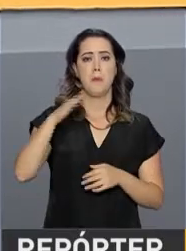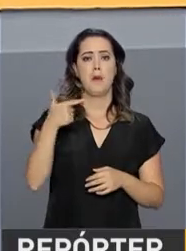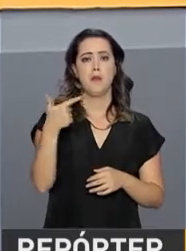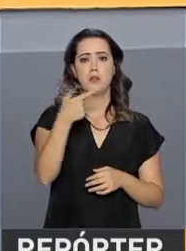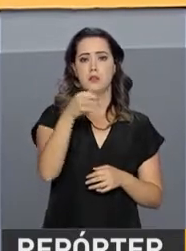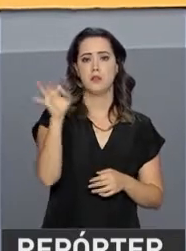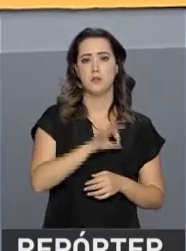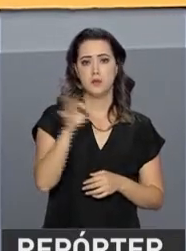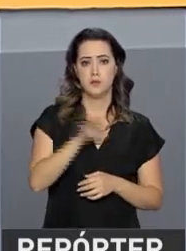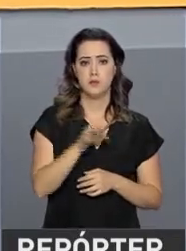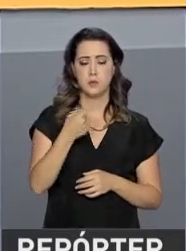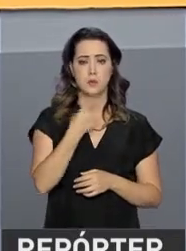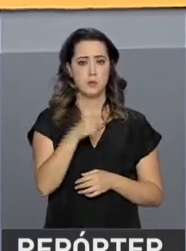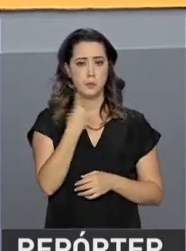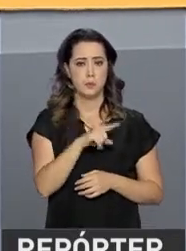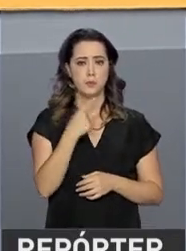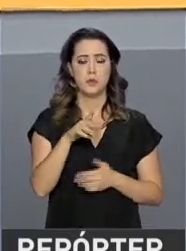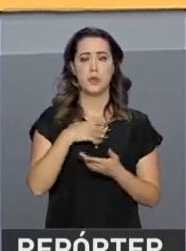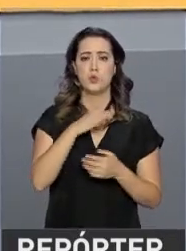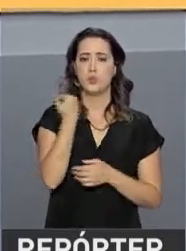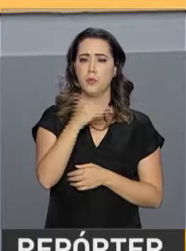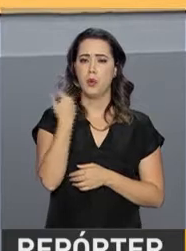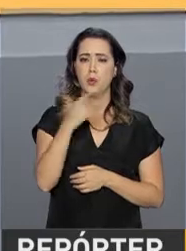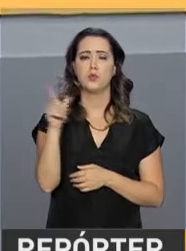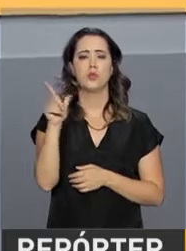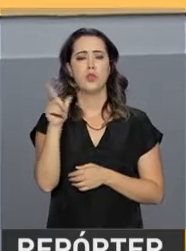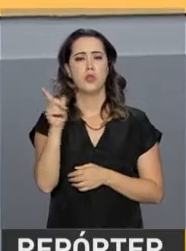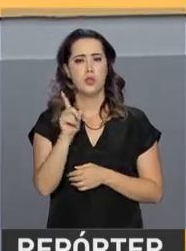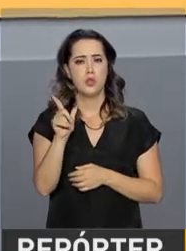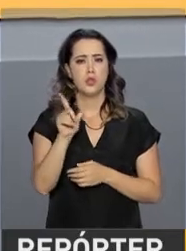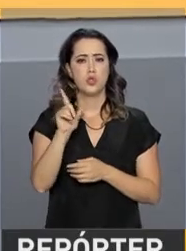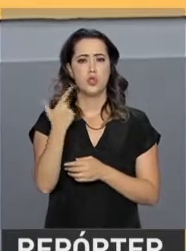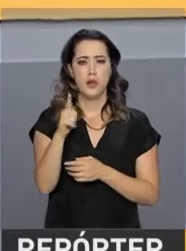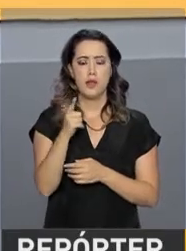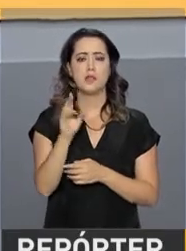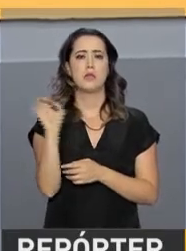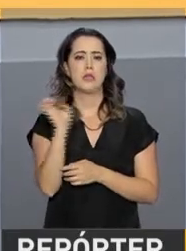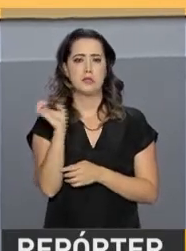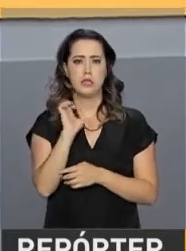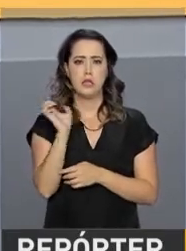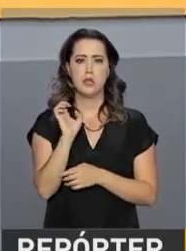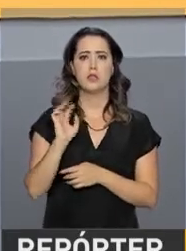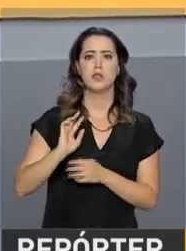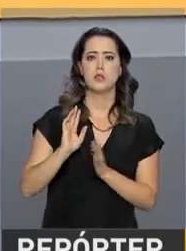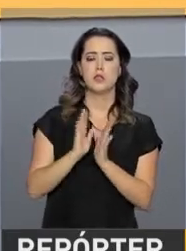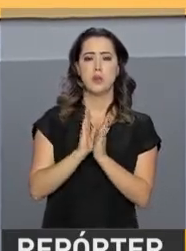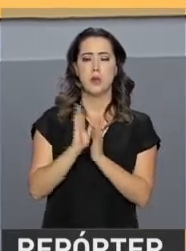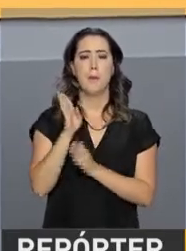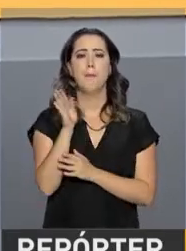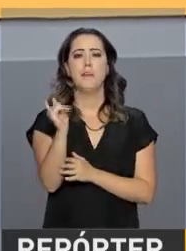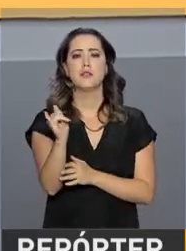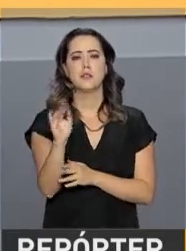120% nas denúncias de homicídios de lésbicas gays bissexuais transexuais e transgêneros no ano de